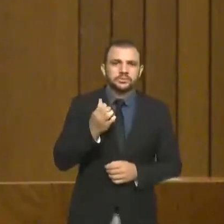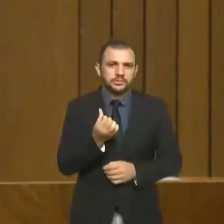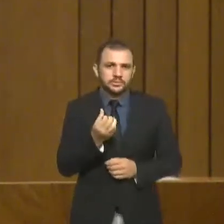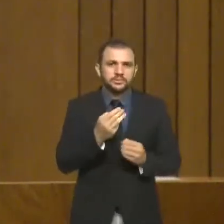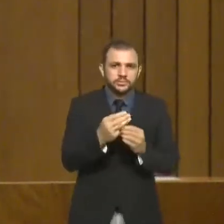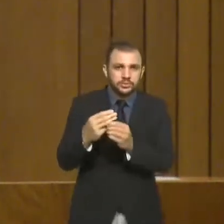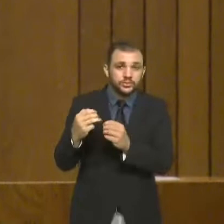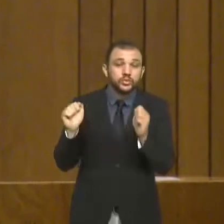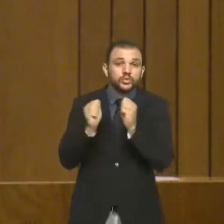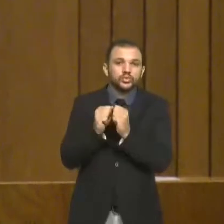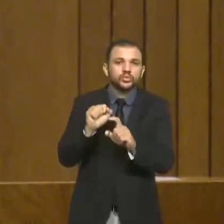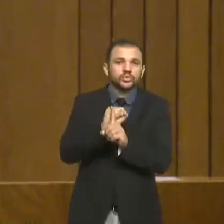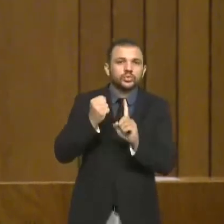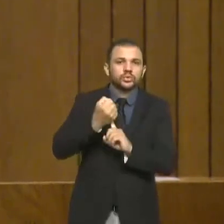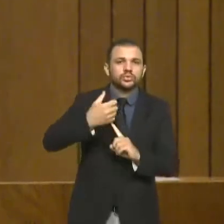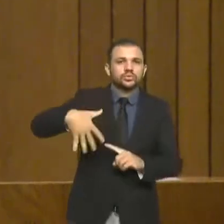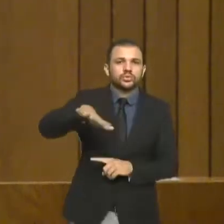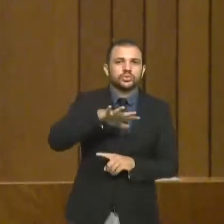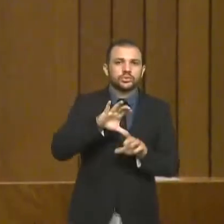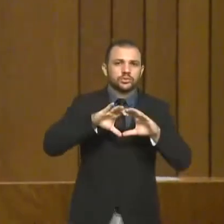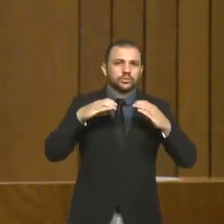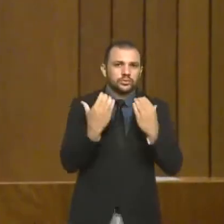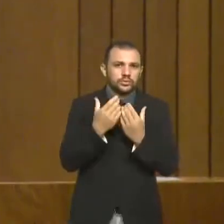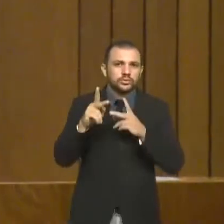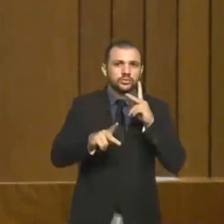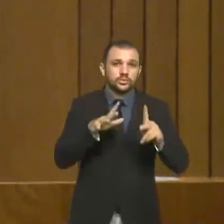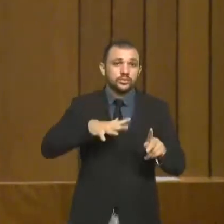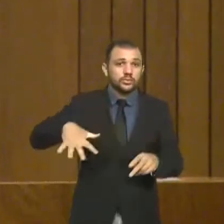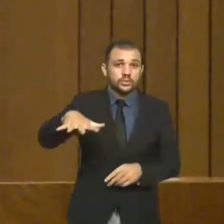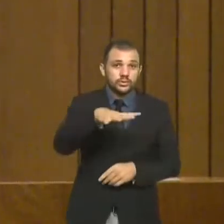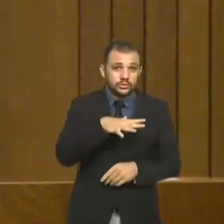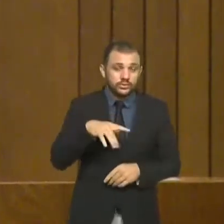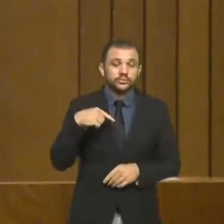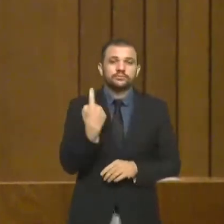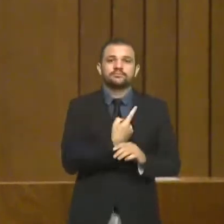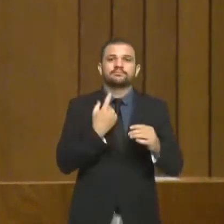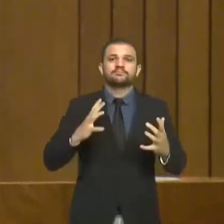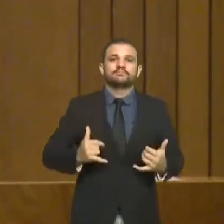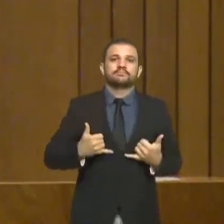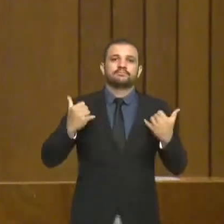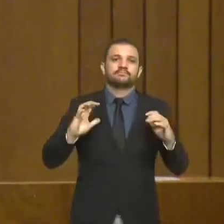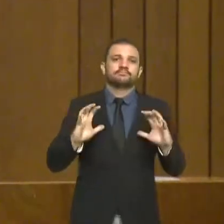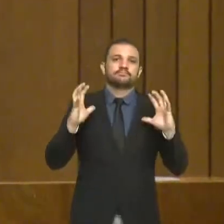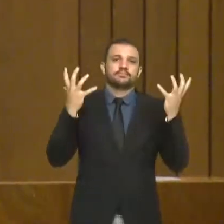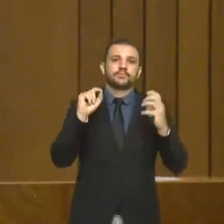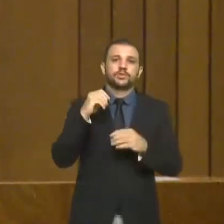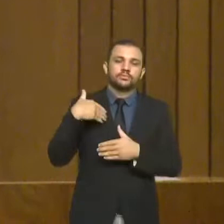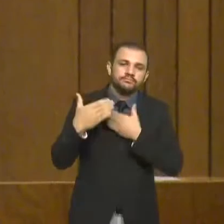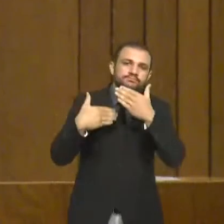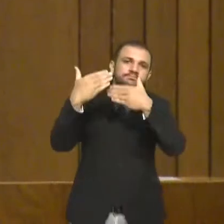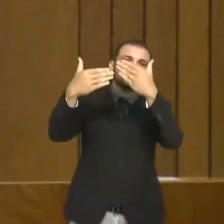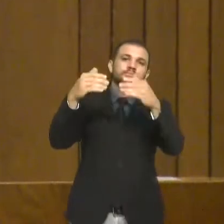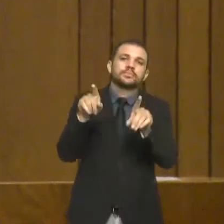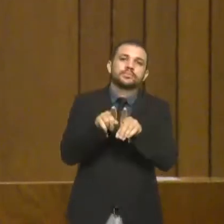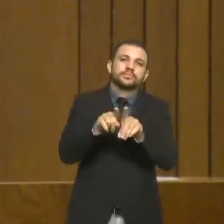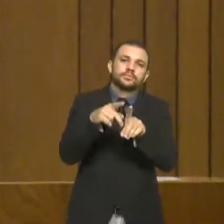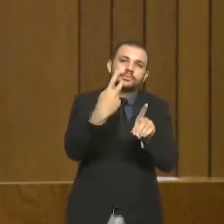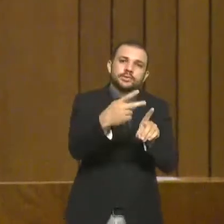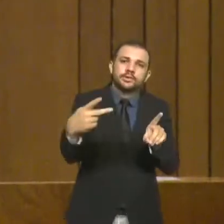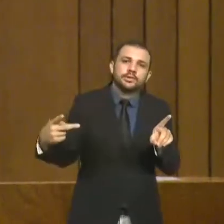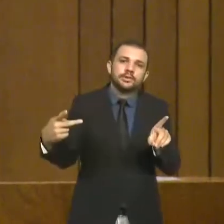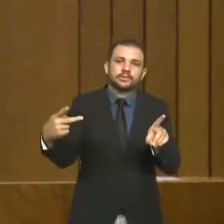a sociedade, com a comunidade, com o povo, exatamente comemorando a evolução e o progresso que